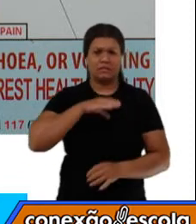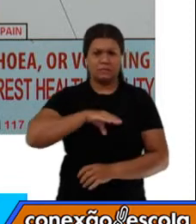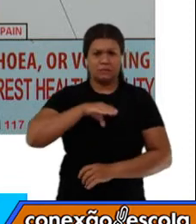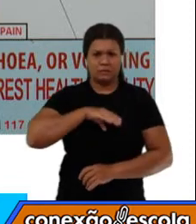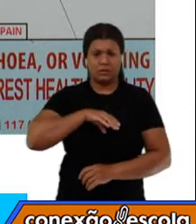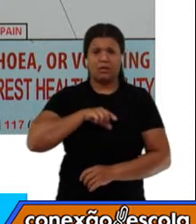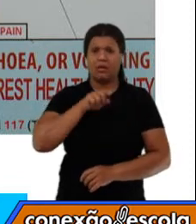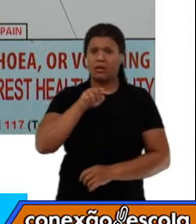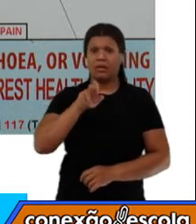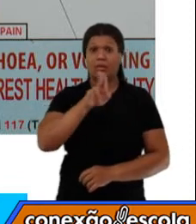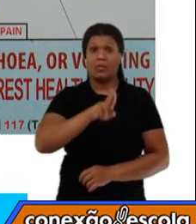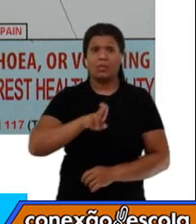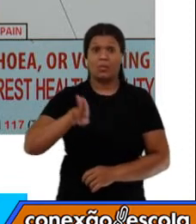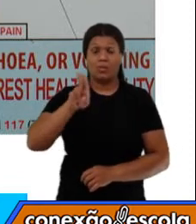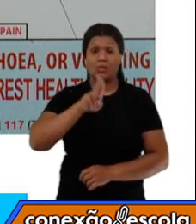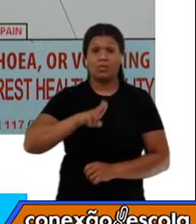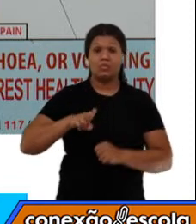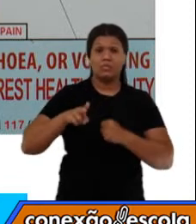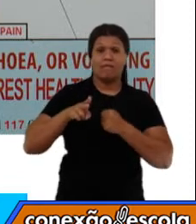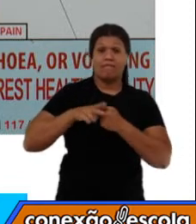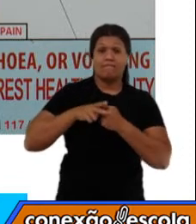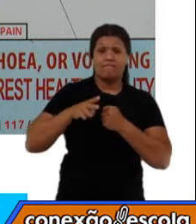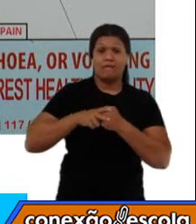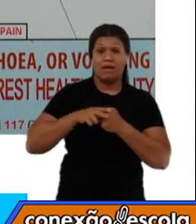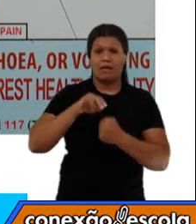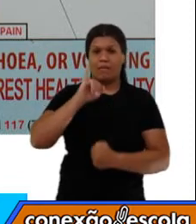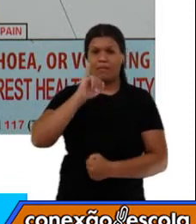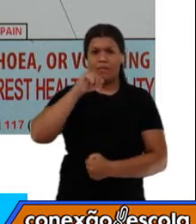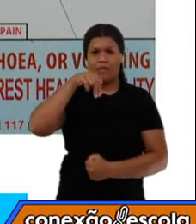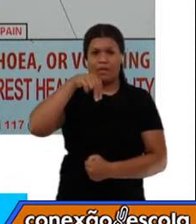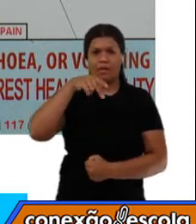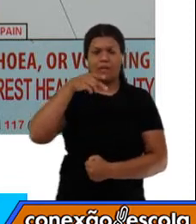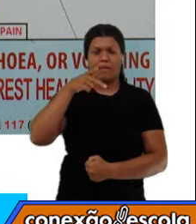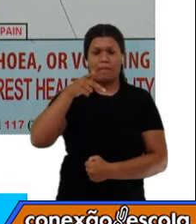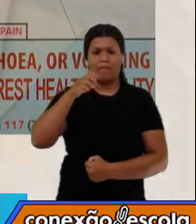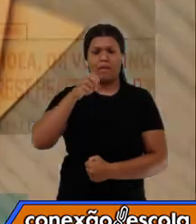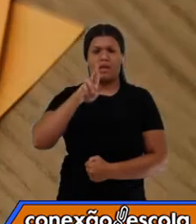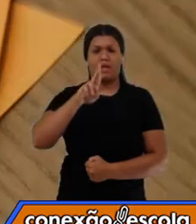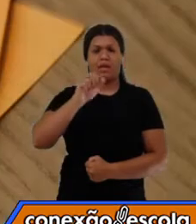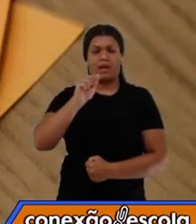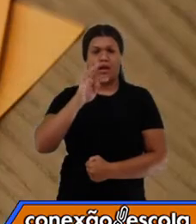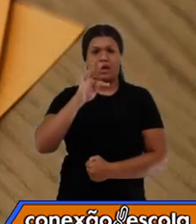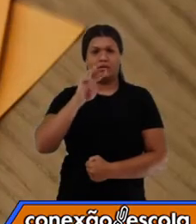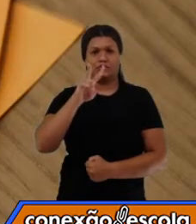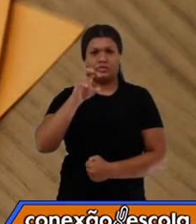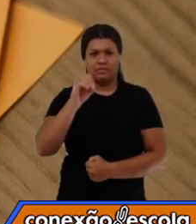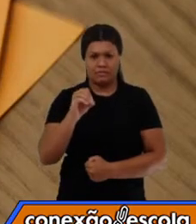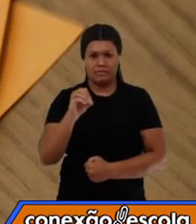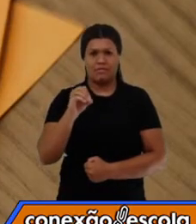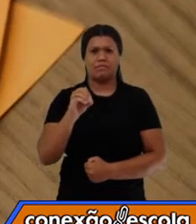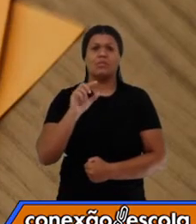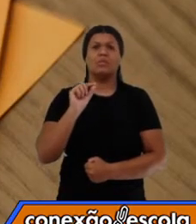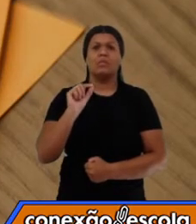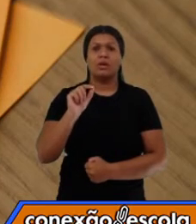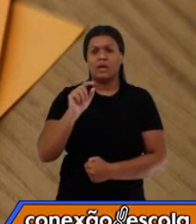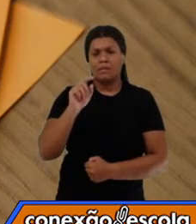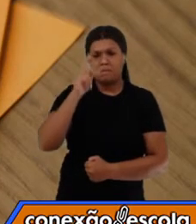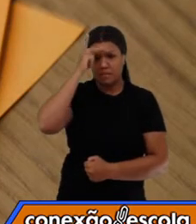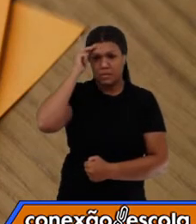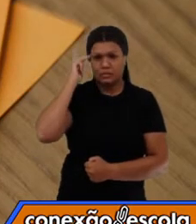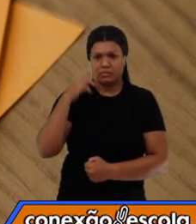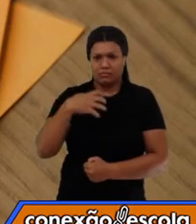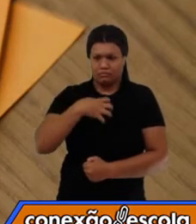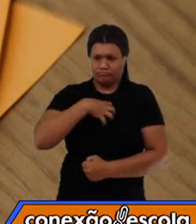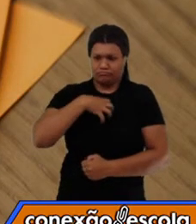está usando verbos no imperativo para mandar pessoal com